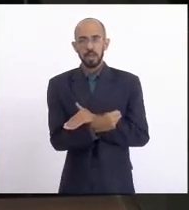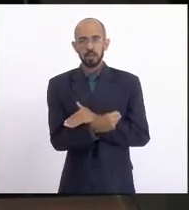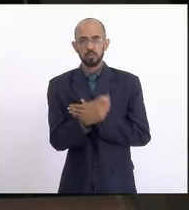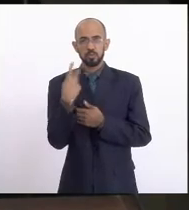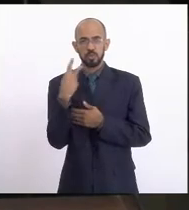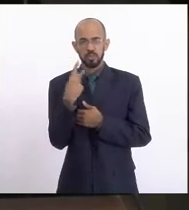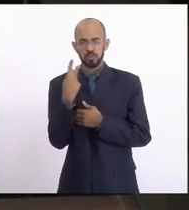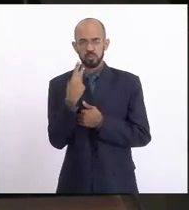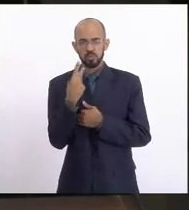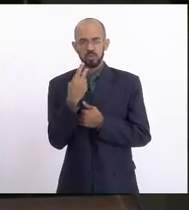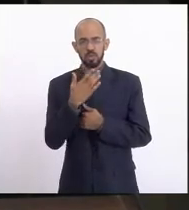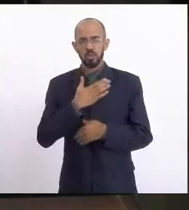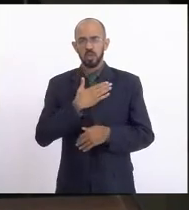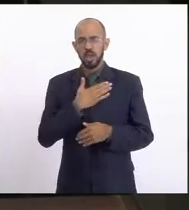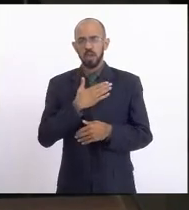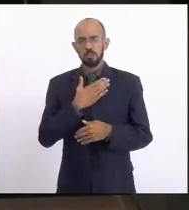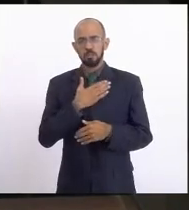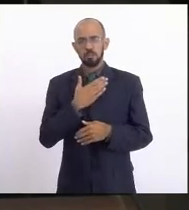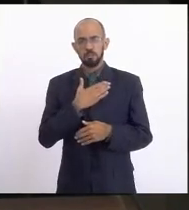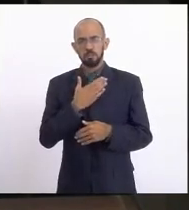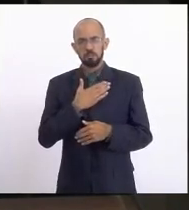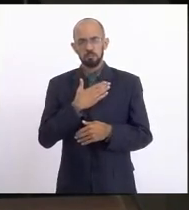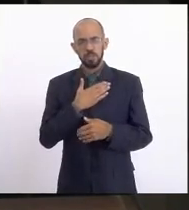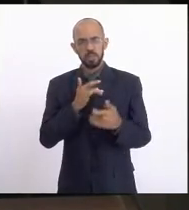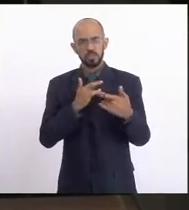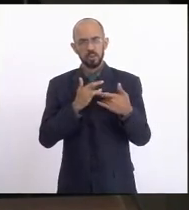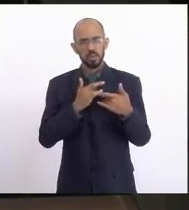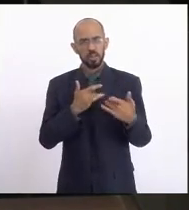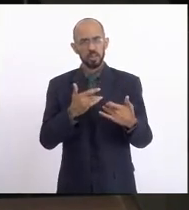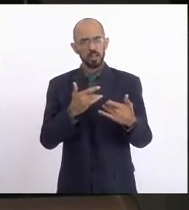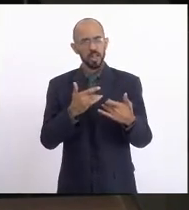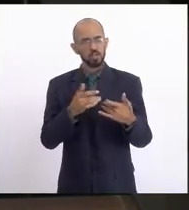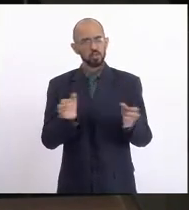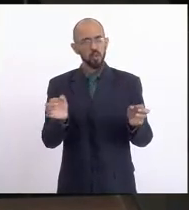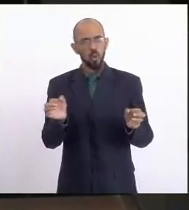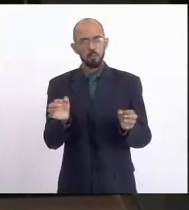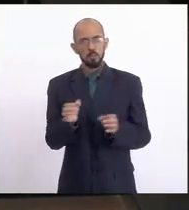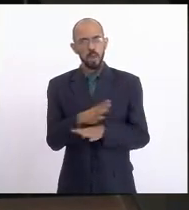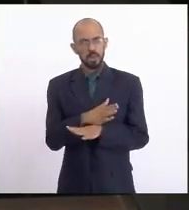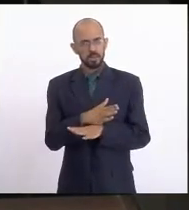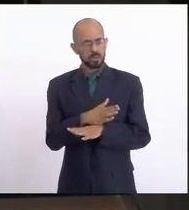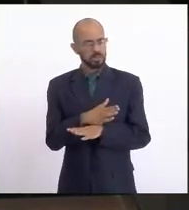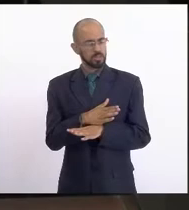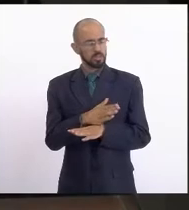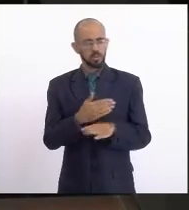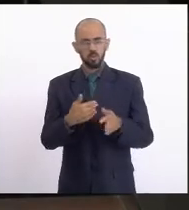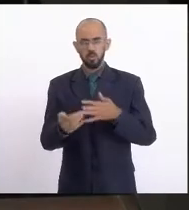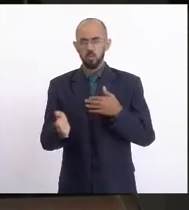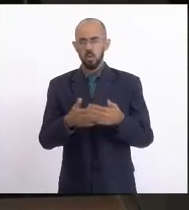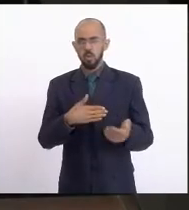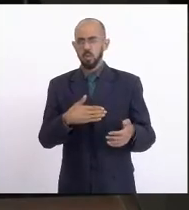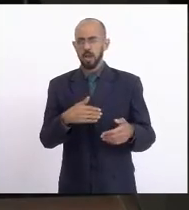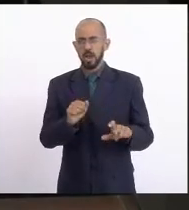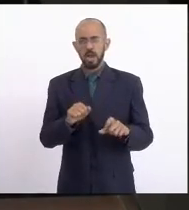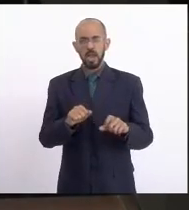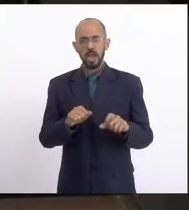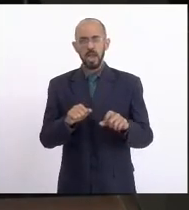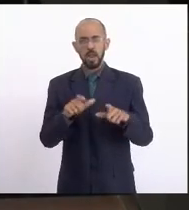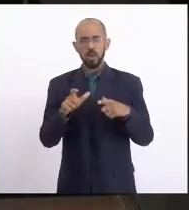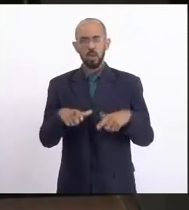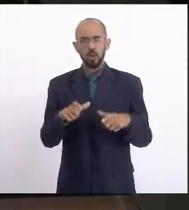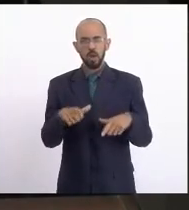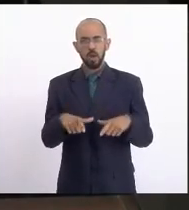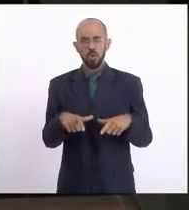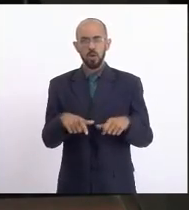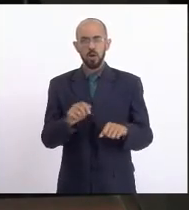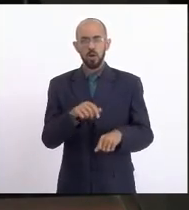minha solidariedade integral, completa, onde quer que seja, em qualquer circunstância, ao vereador